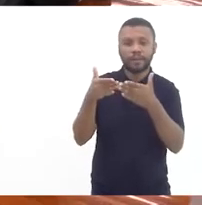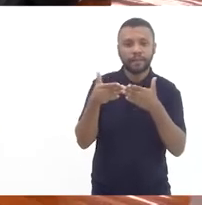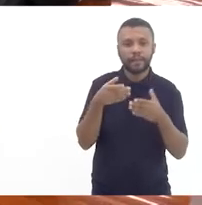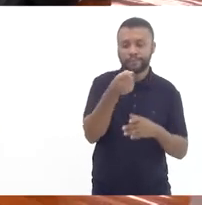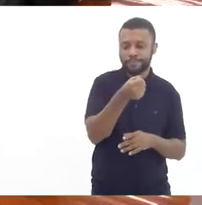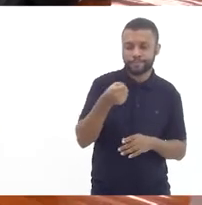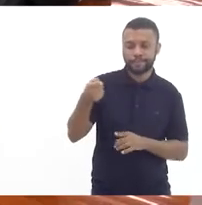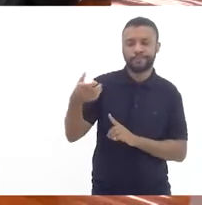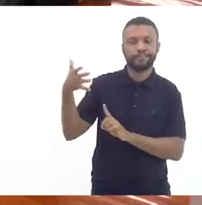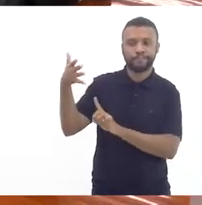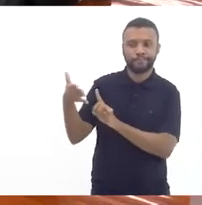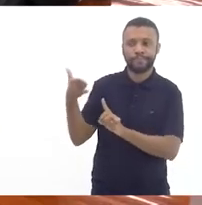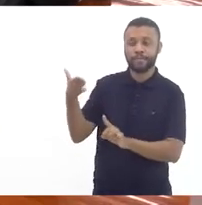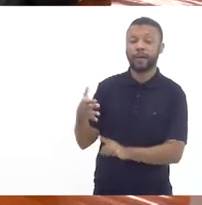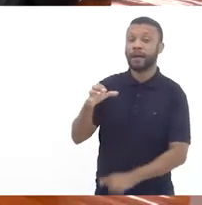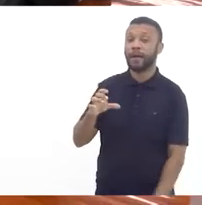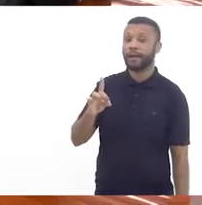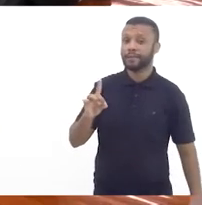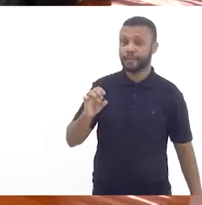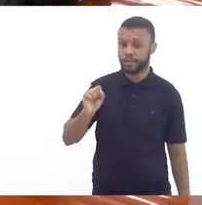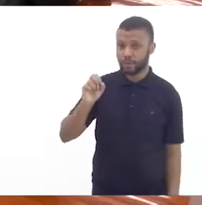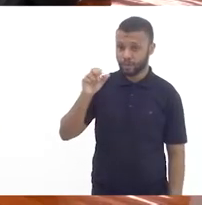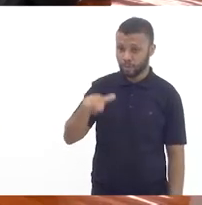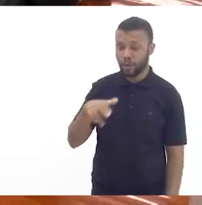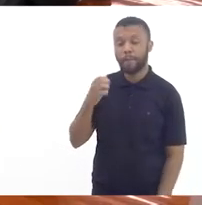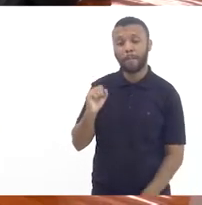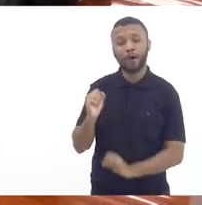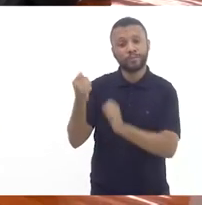Ed, porque eu acho que ele pode colaborar mais com a...